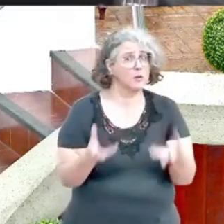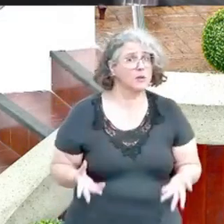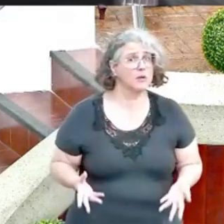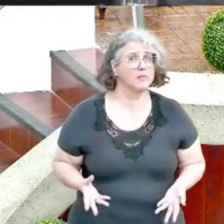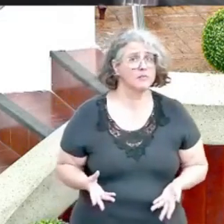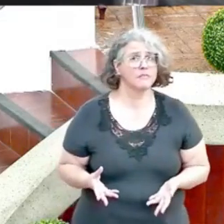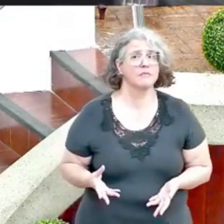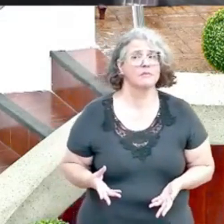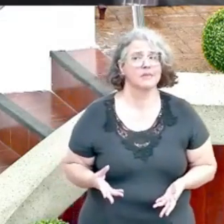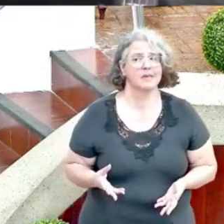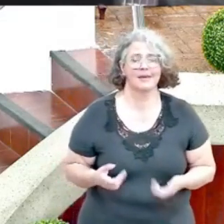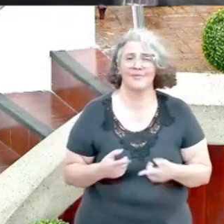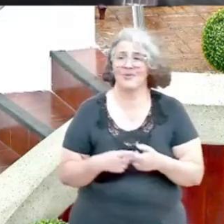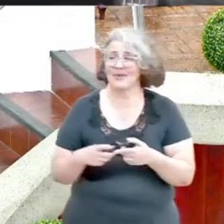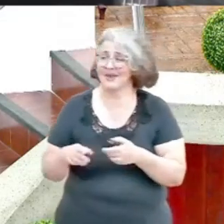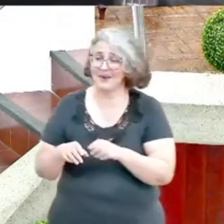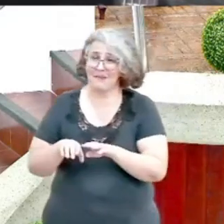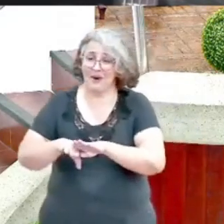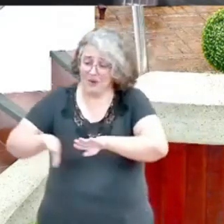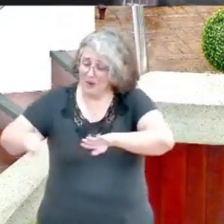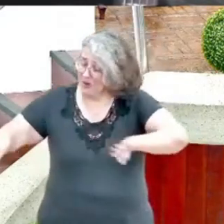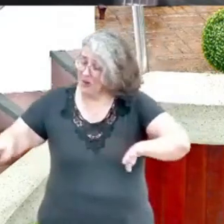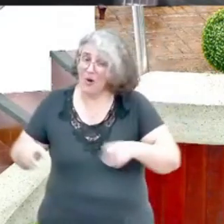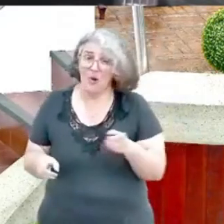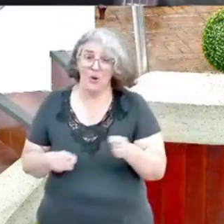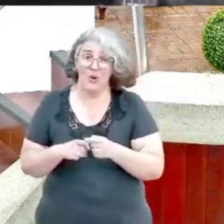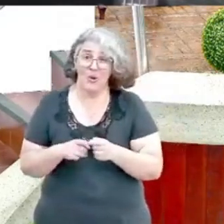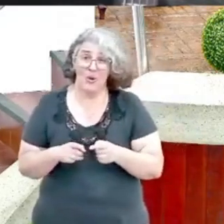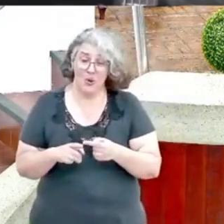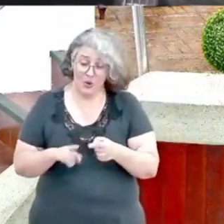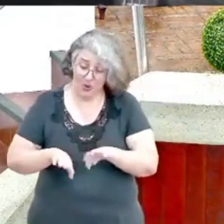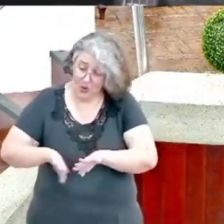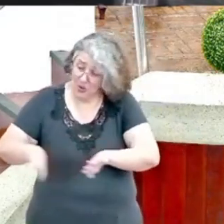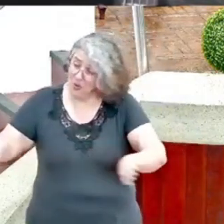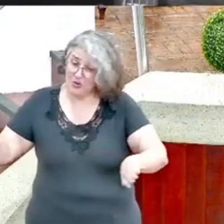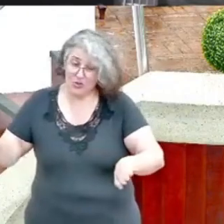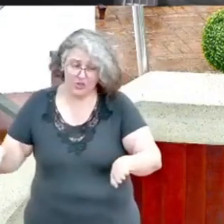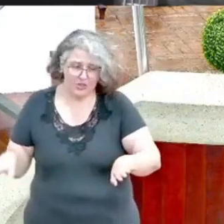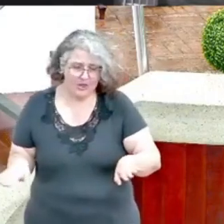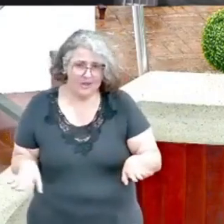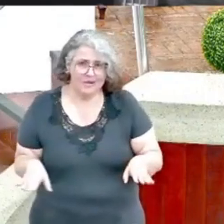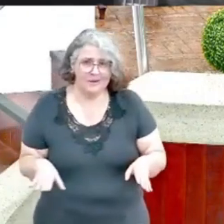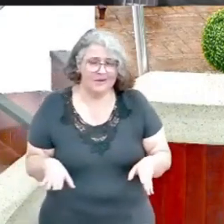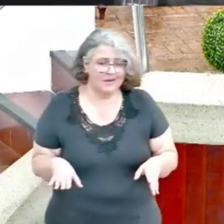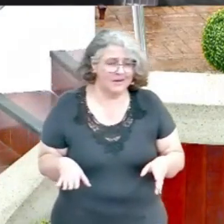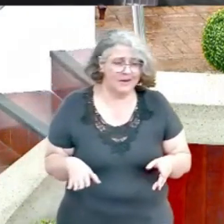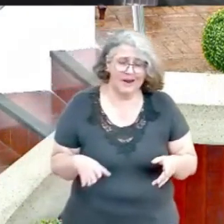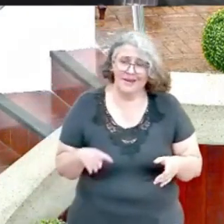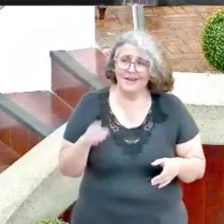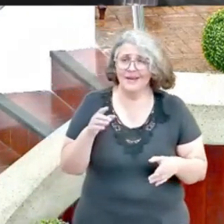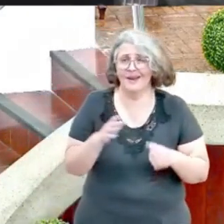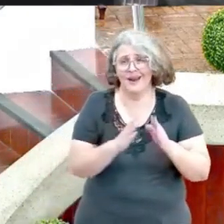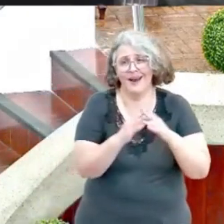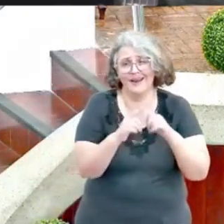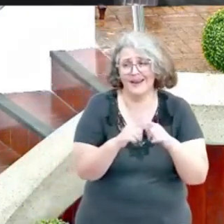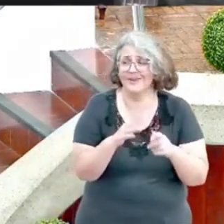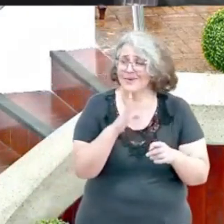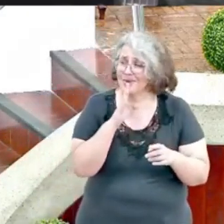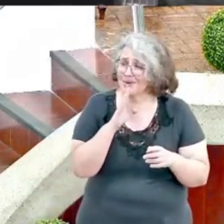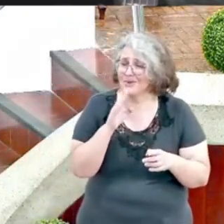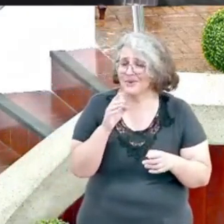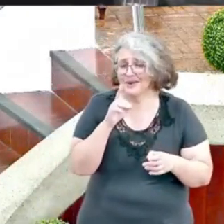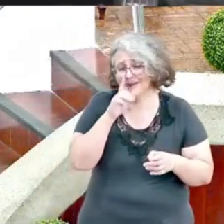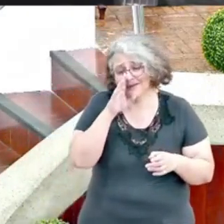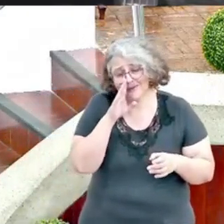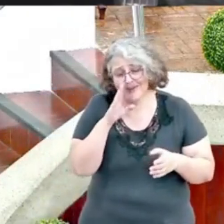Paulo, entre Paulo e a igreja, eles já começaram a duvidar. Puxa vida, será que Paulo realmente nos ama como ele